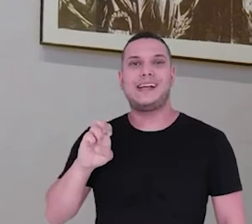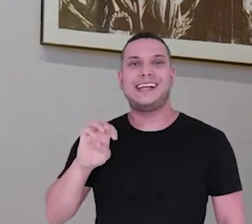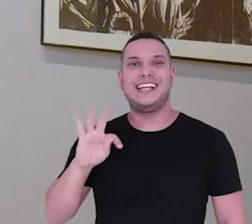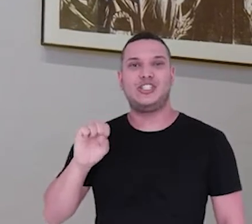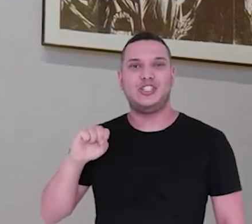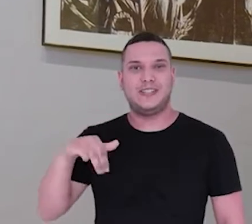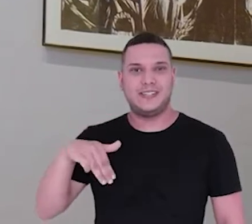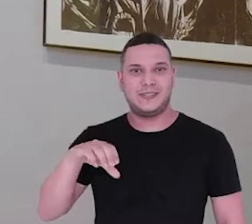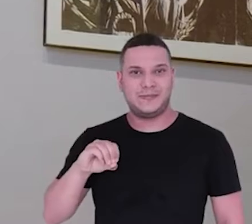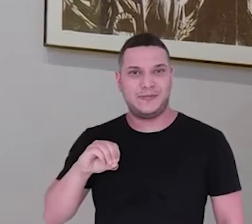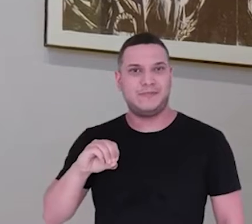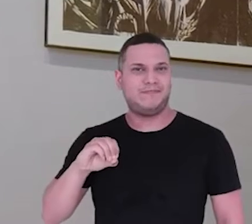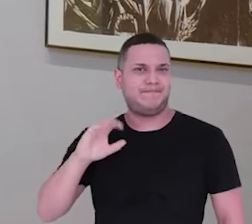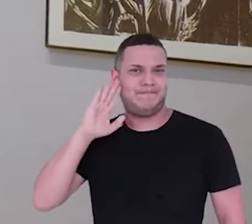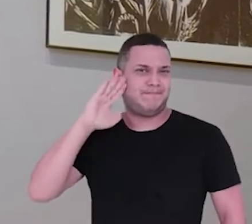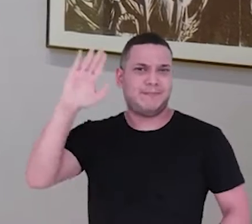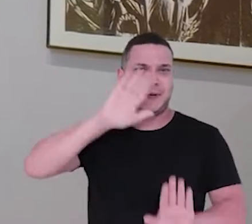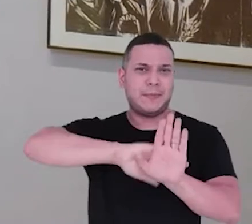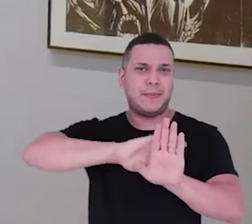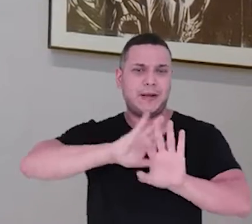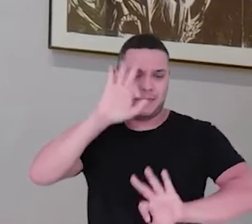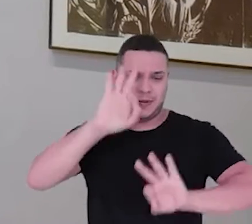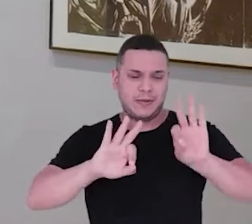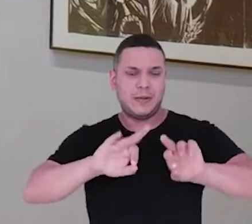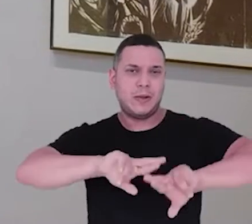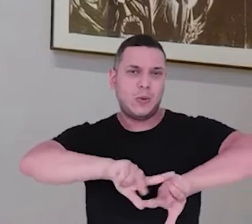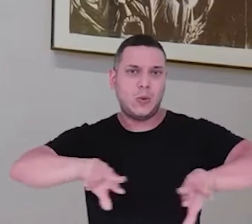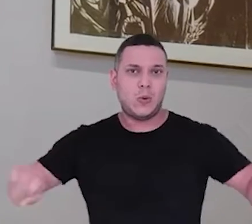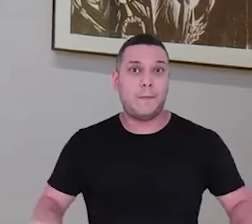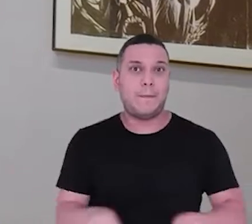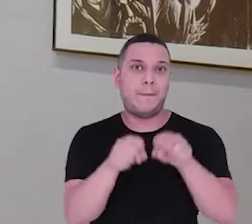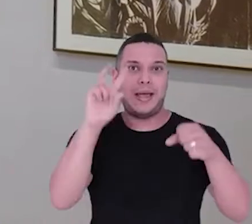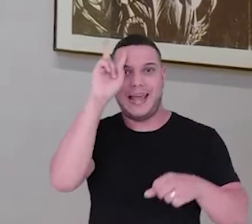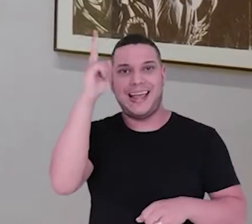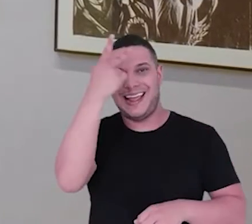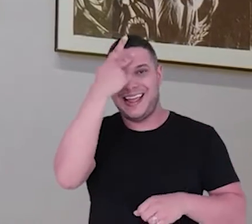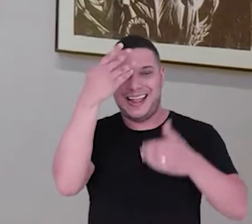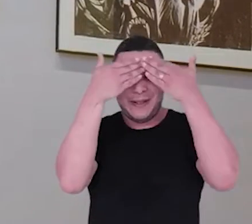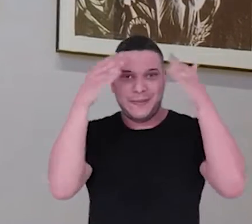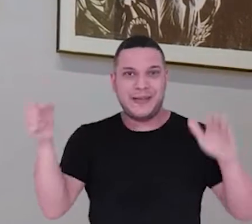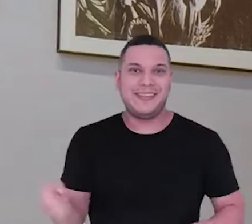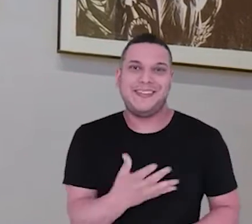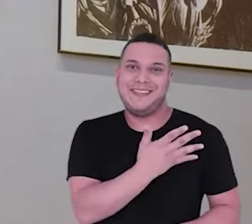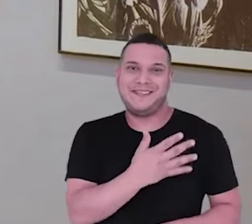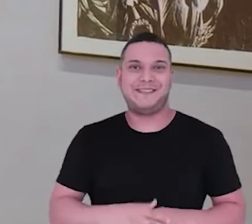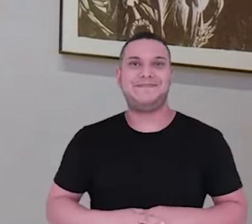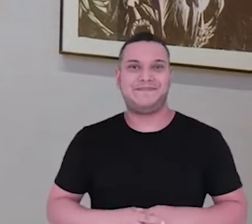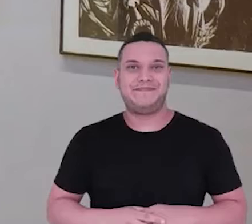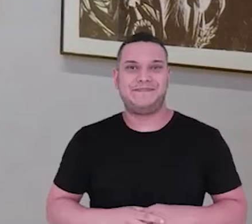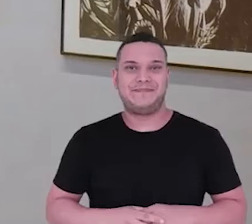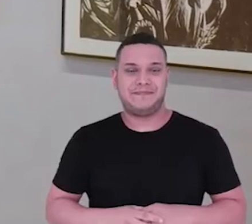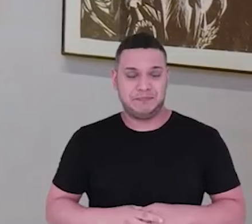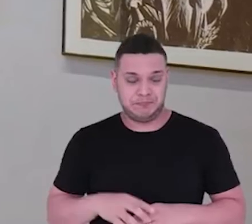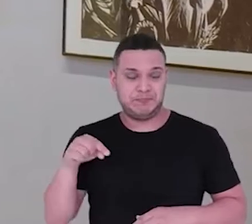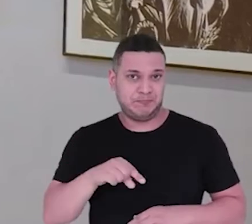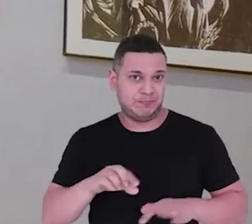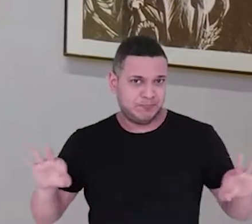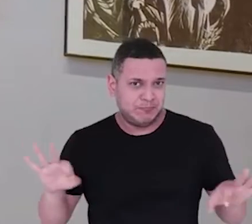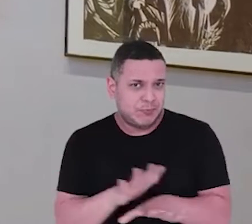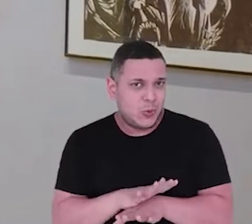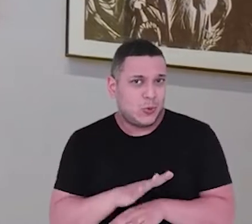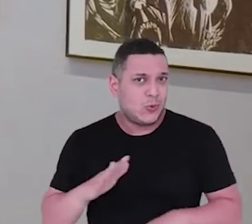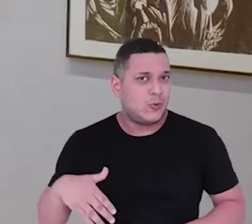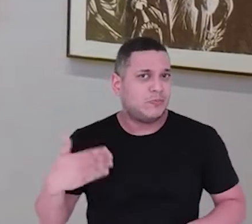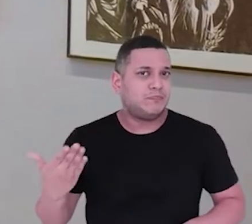concretismo, principalmente, desse rigor formal, da abordagem da forma no plano e no espaço como uma ruptura. Mas o que